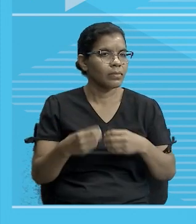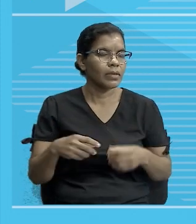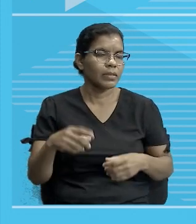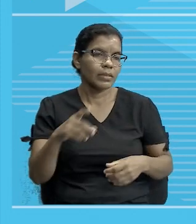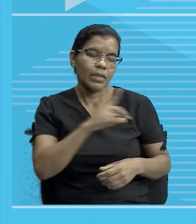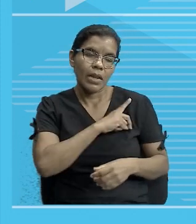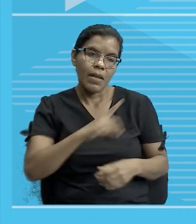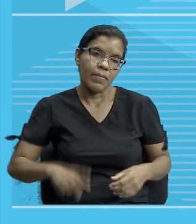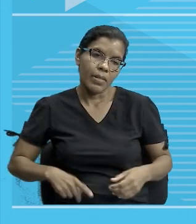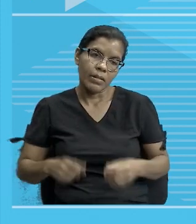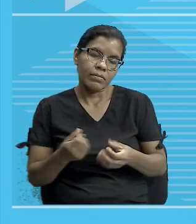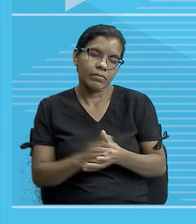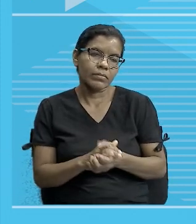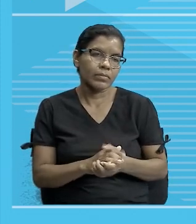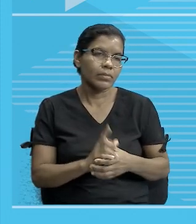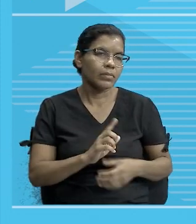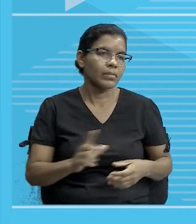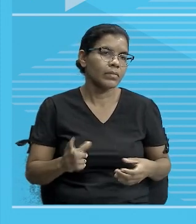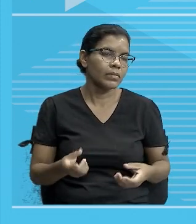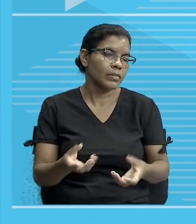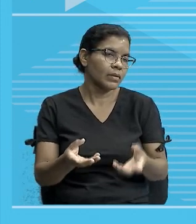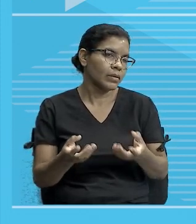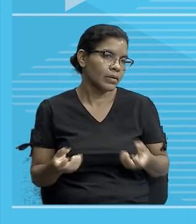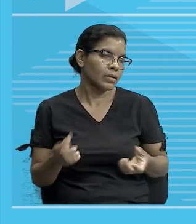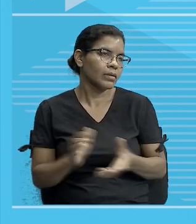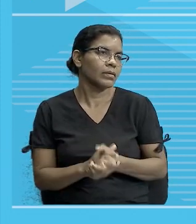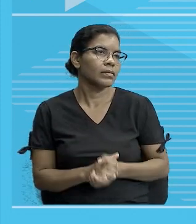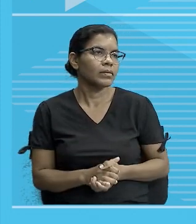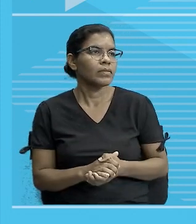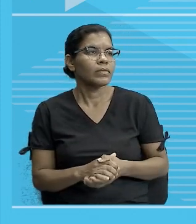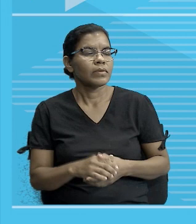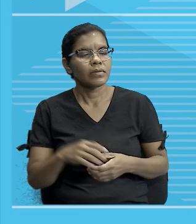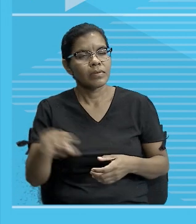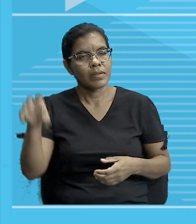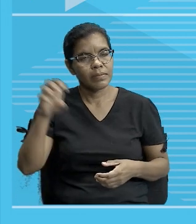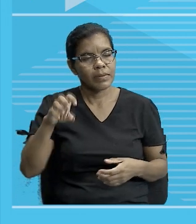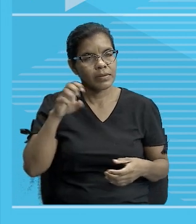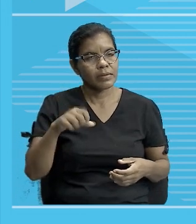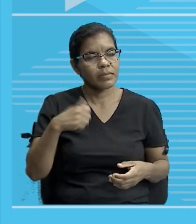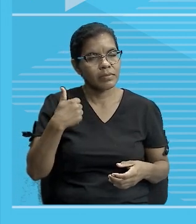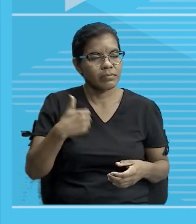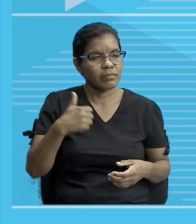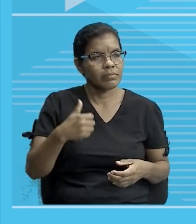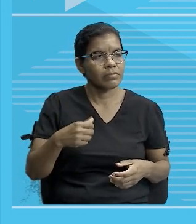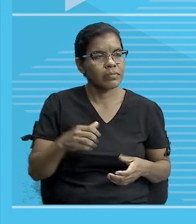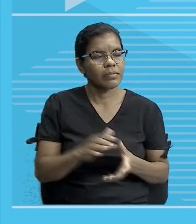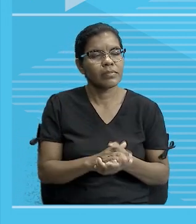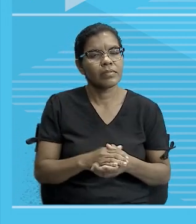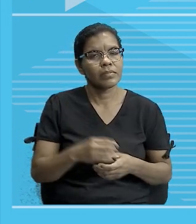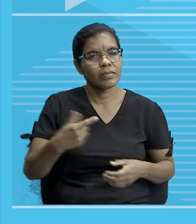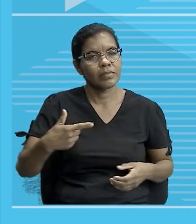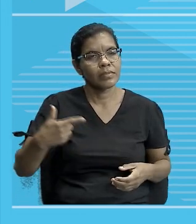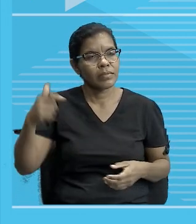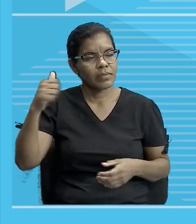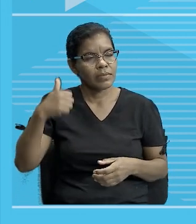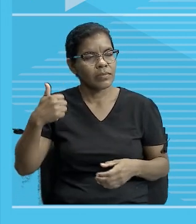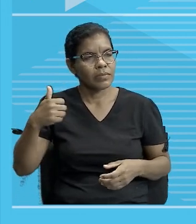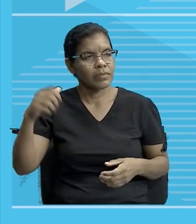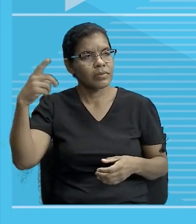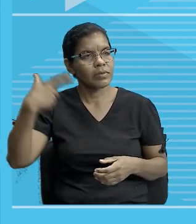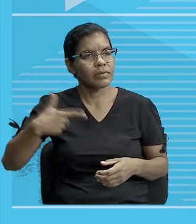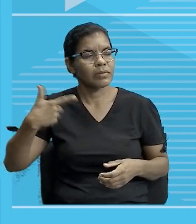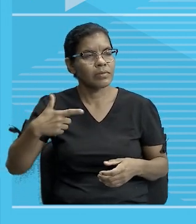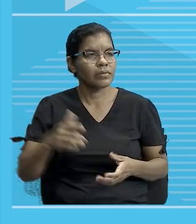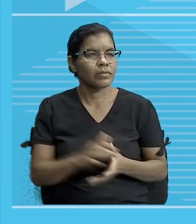aceitamos. Porque se vocês forem votar por estado, fica um voto do primeiro estado, um voto do segundo estado, que vai dizer que